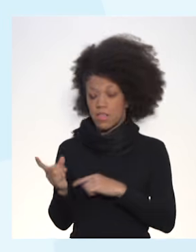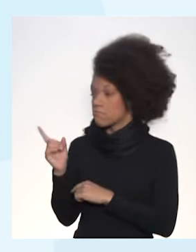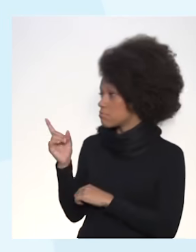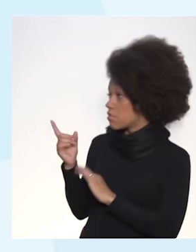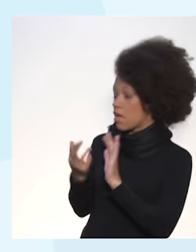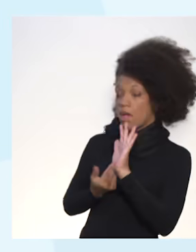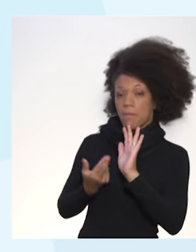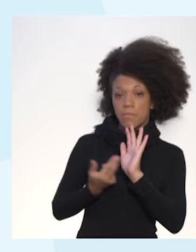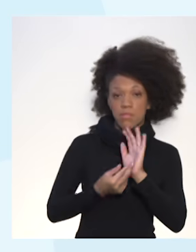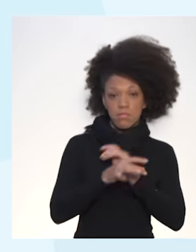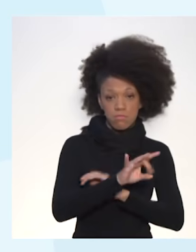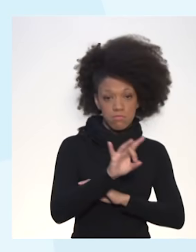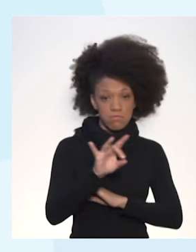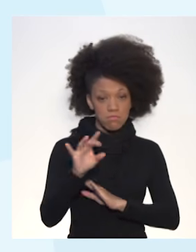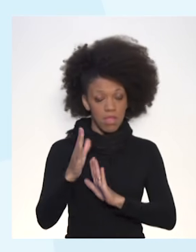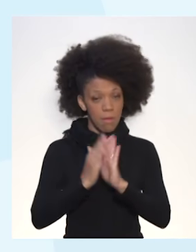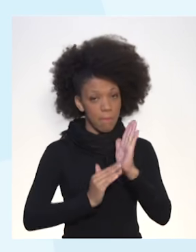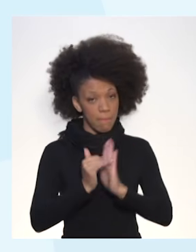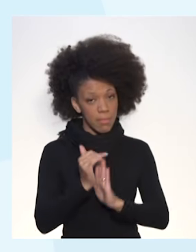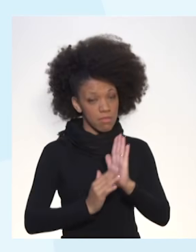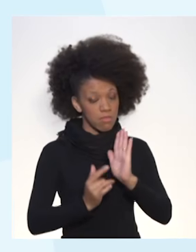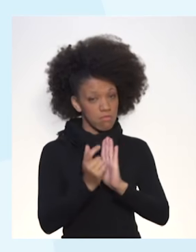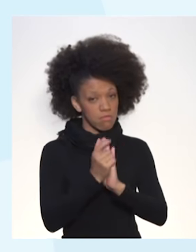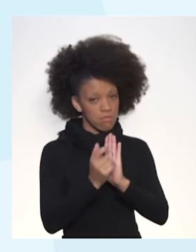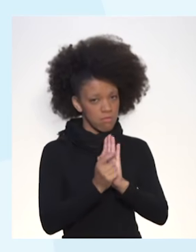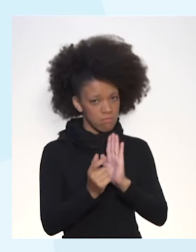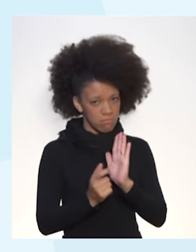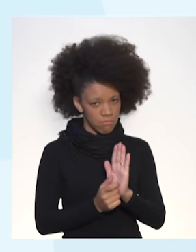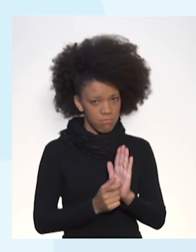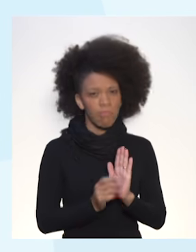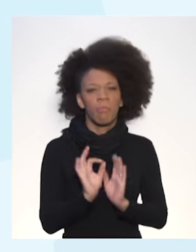correspondentes a cada partezinha que os alunos